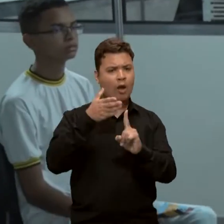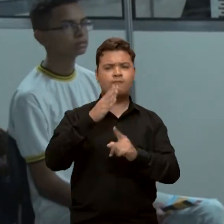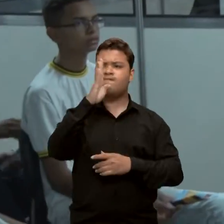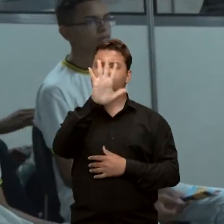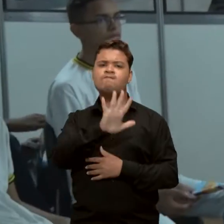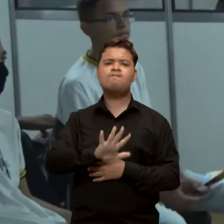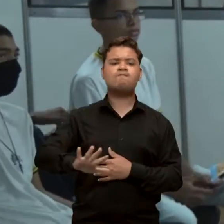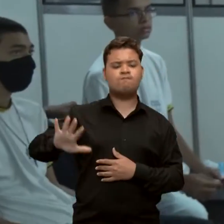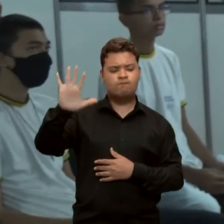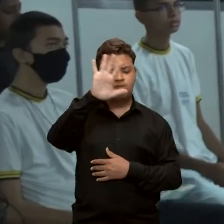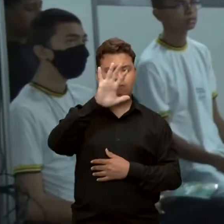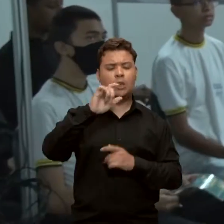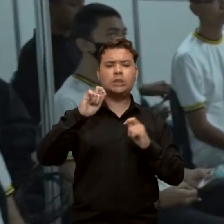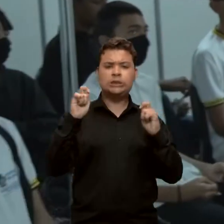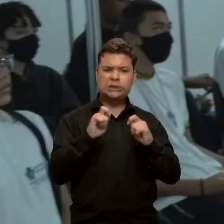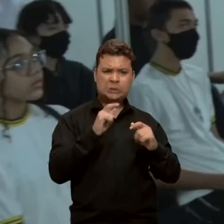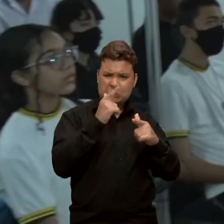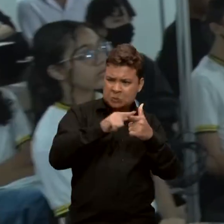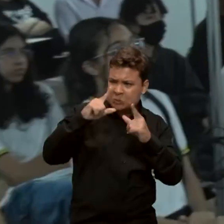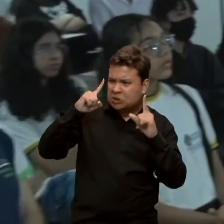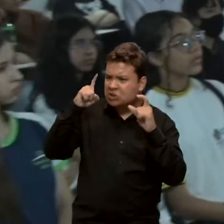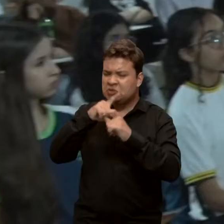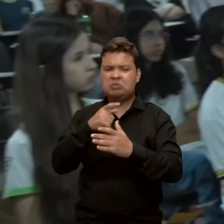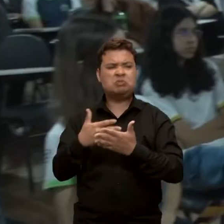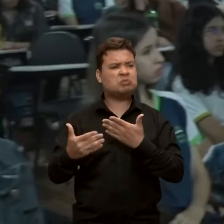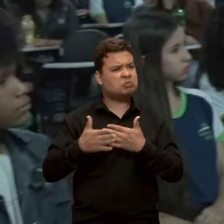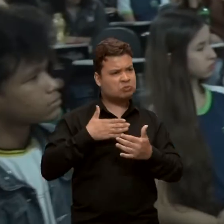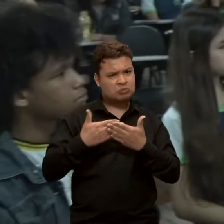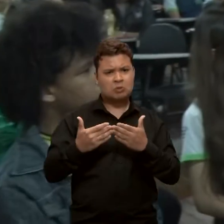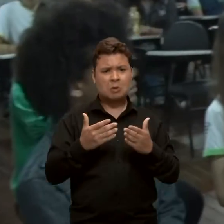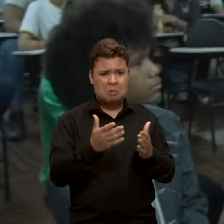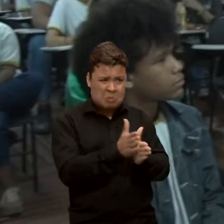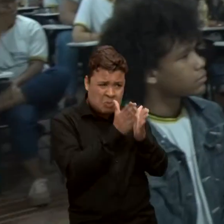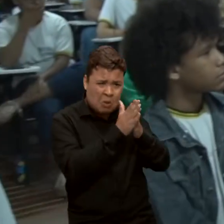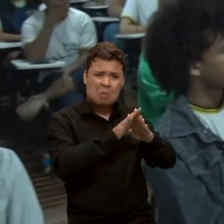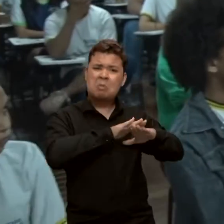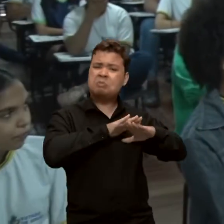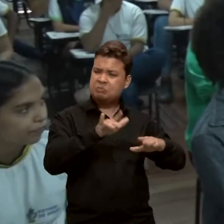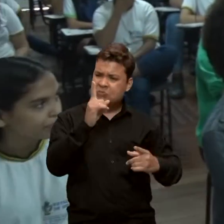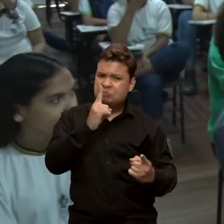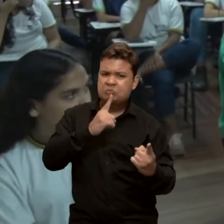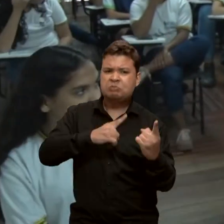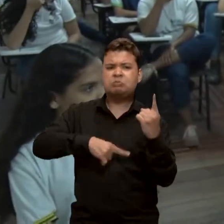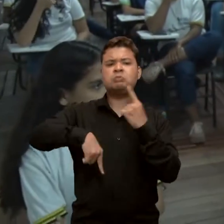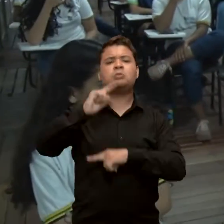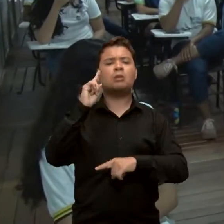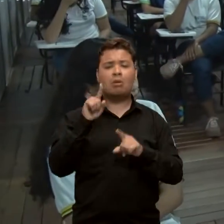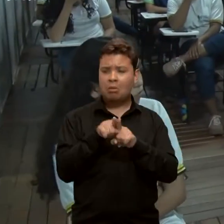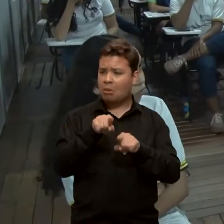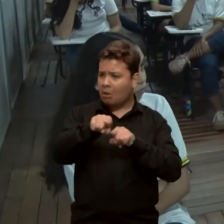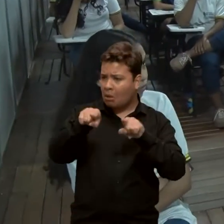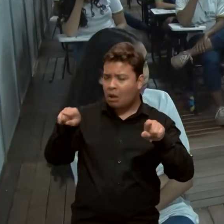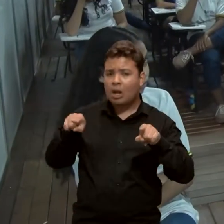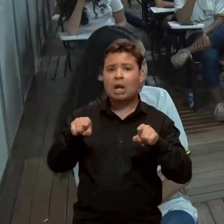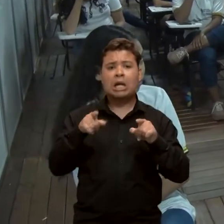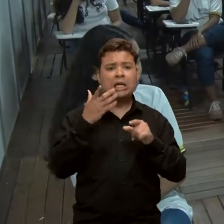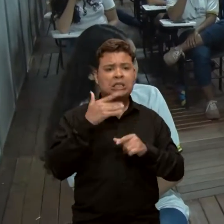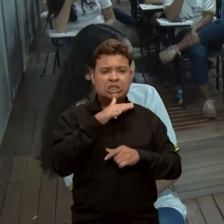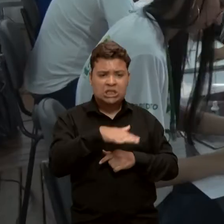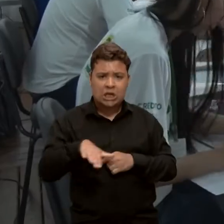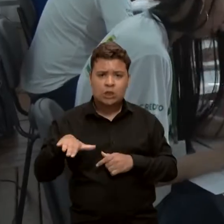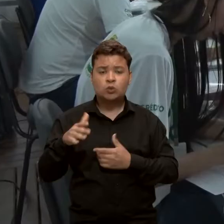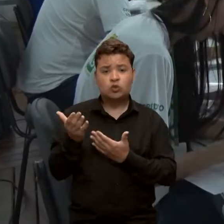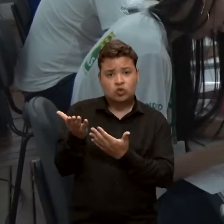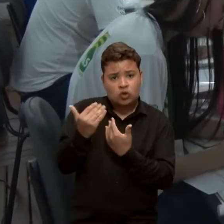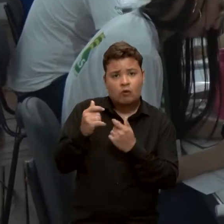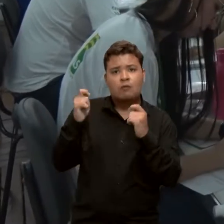em superar a dificuldade da pobreza e dar às crianças e aos jovens a alternativa de